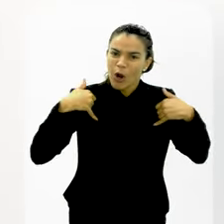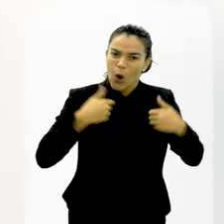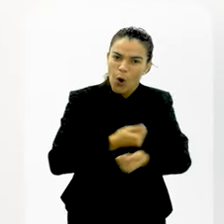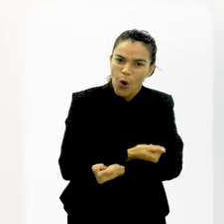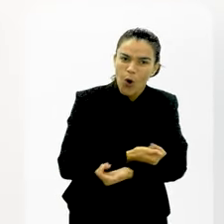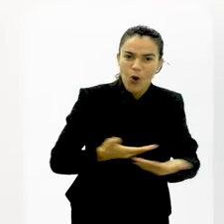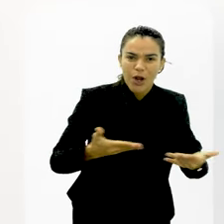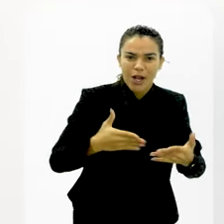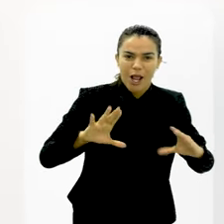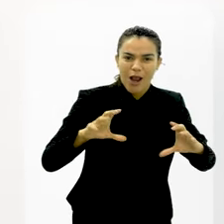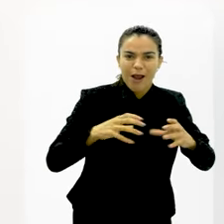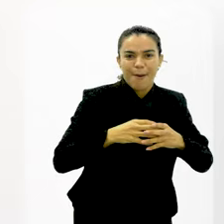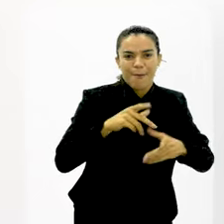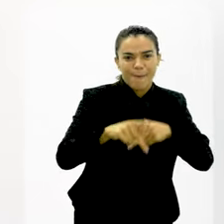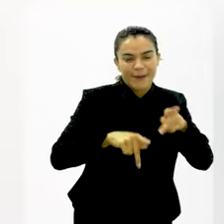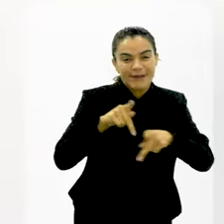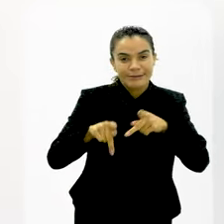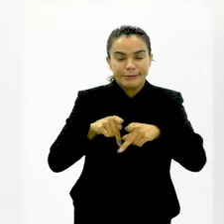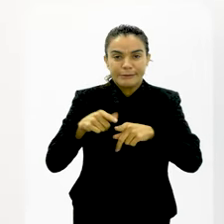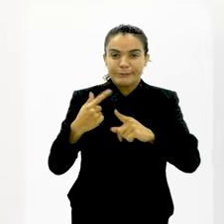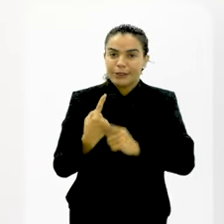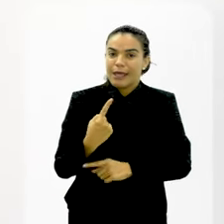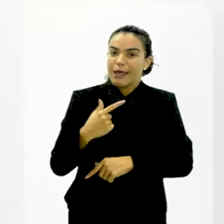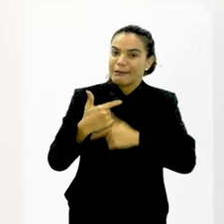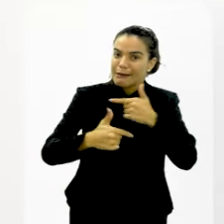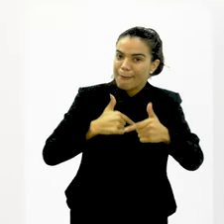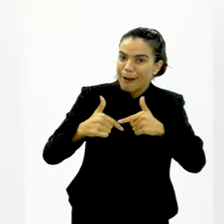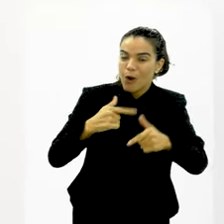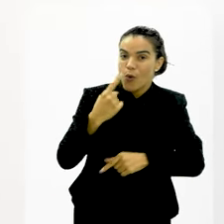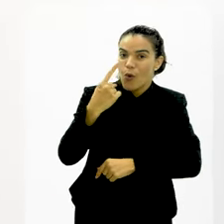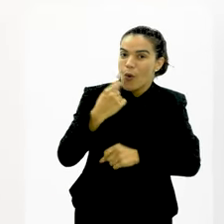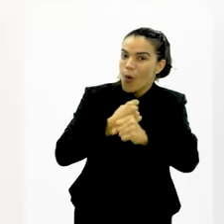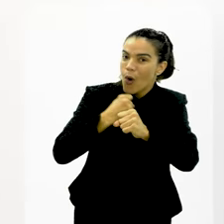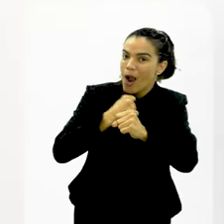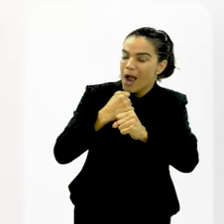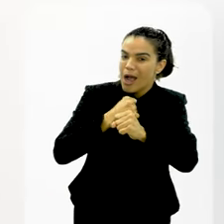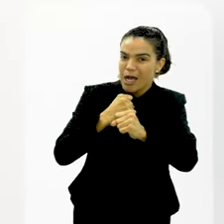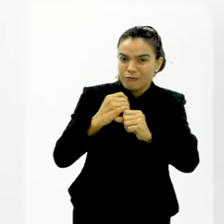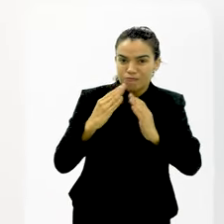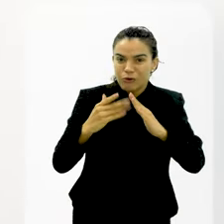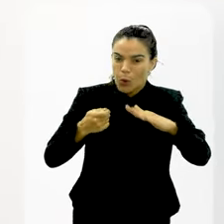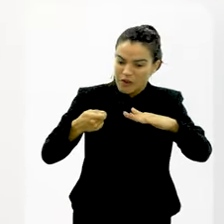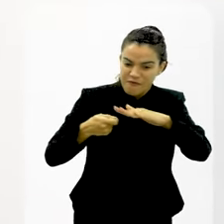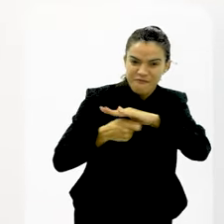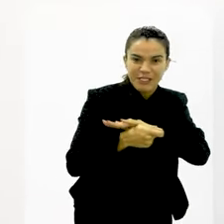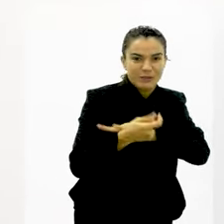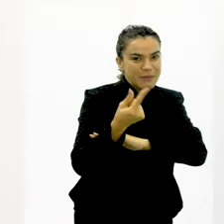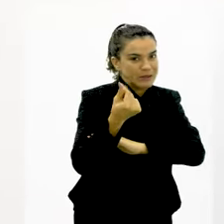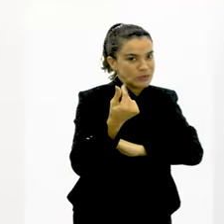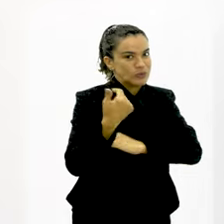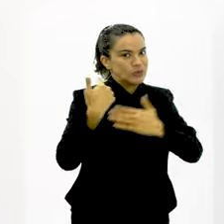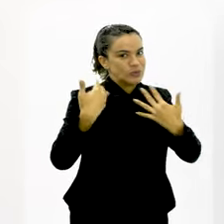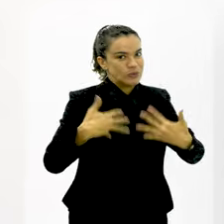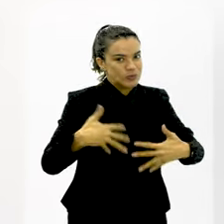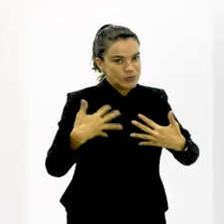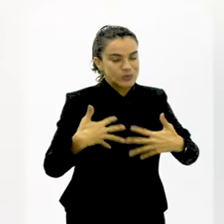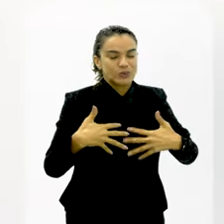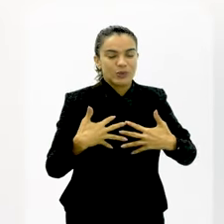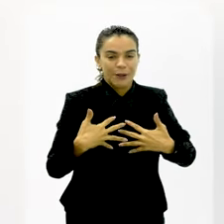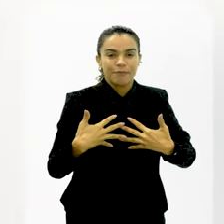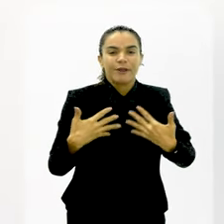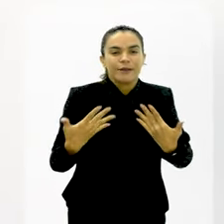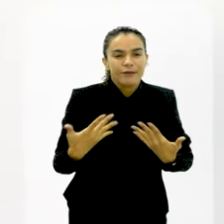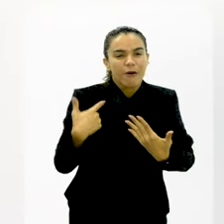comunidade, porque é um trabalho de um ano inteiro, né? A gente sabe disso, é um investimento enorme que se tem no